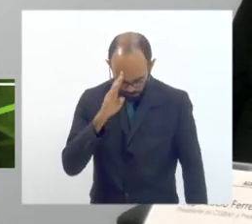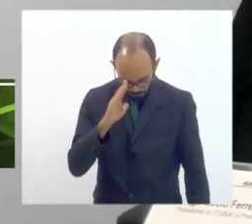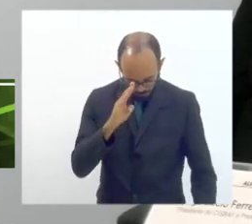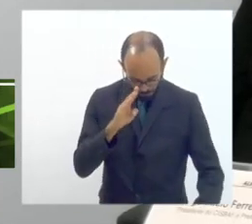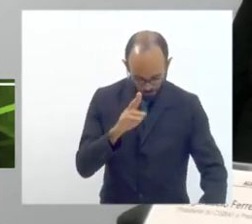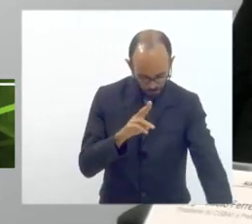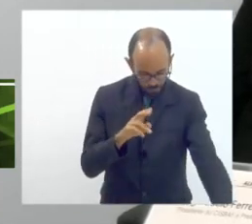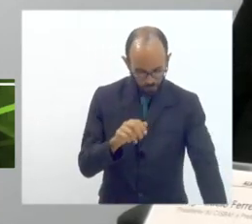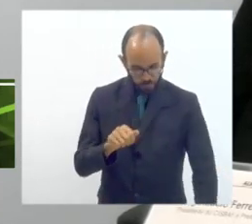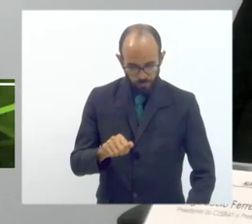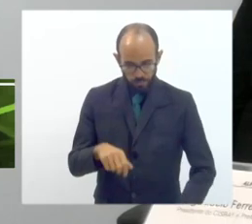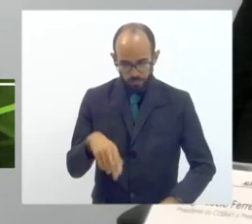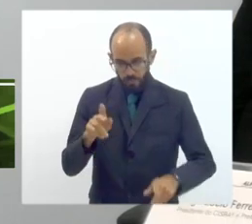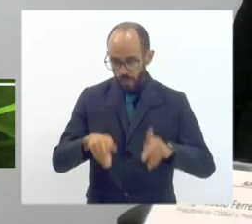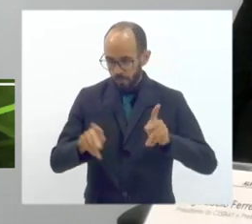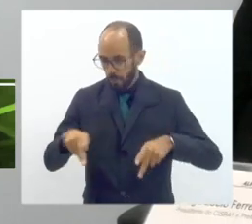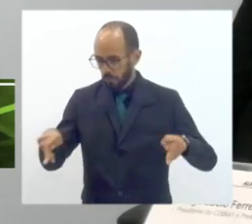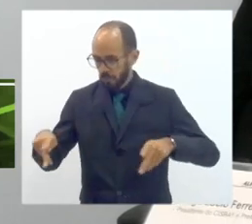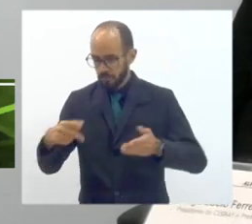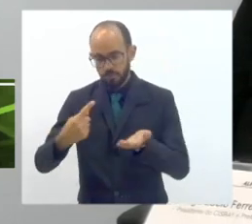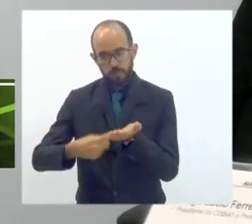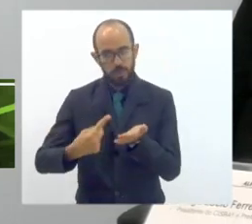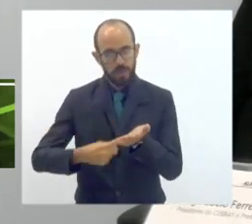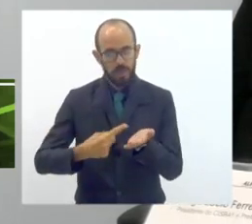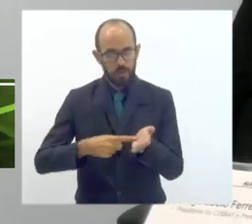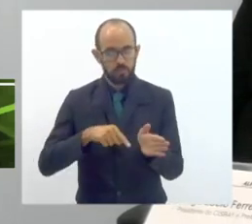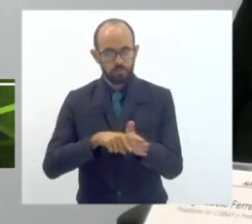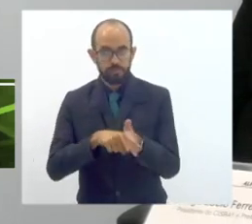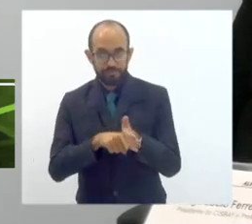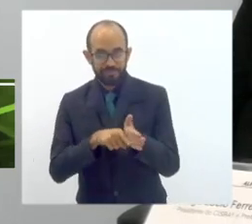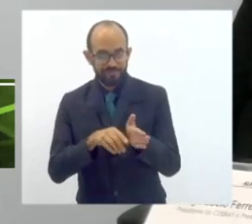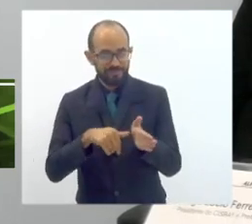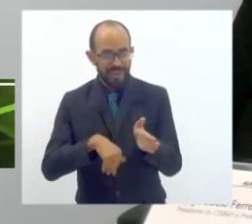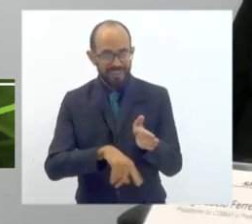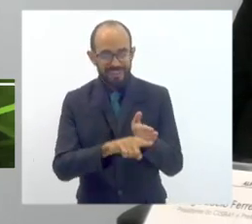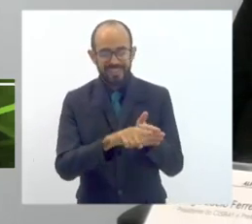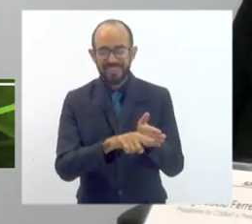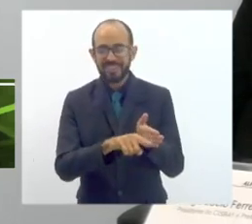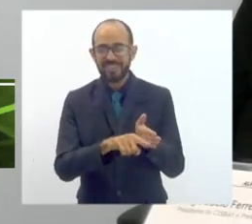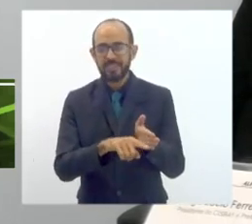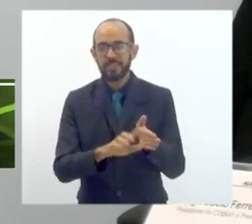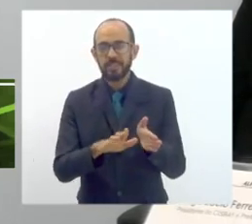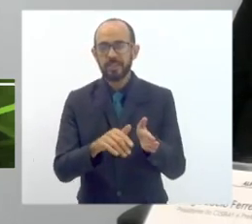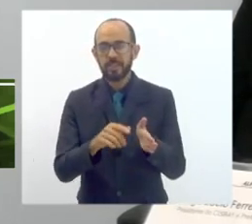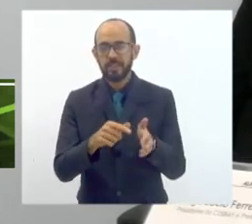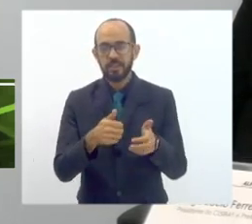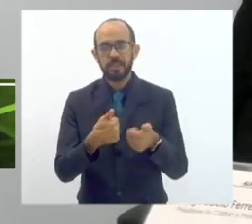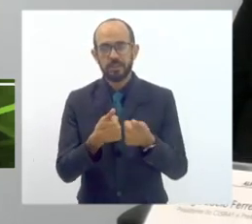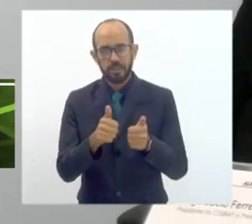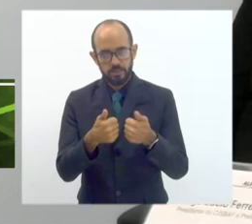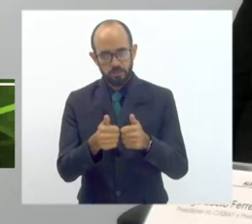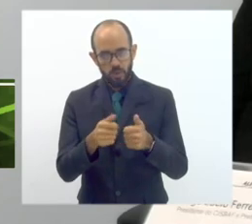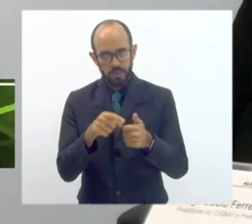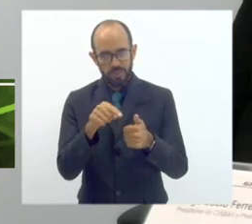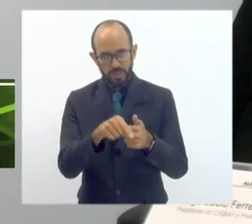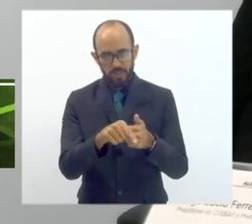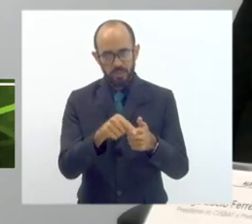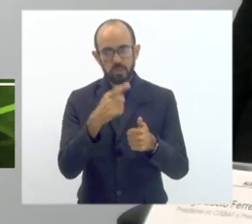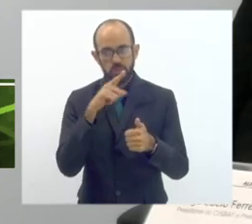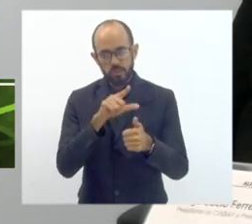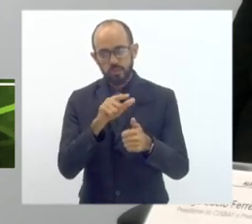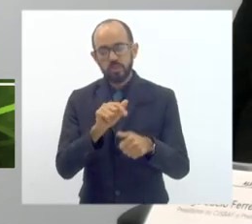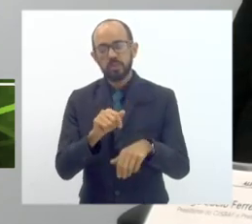para realização dos seus exames, de se deslocar até ele. Então, esse transporte exatamente viria atender